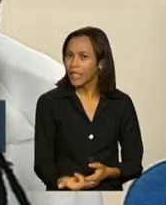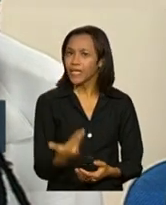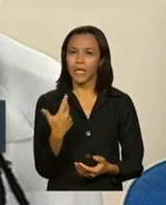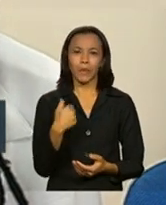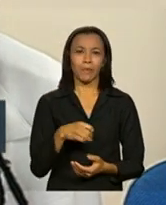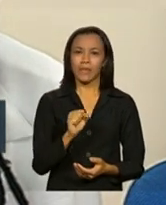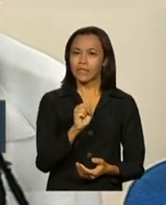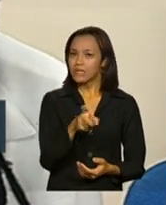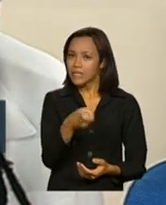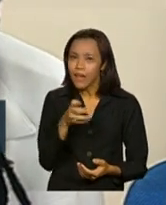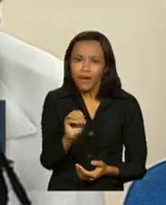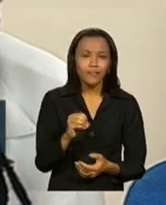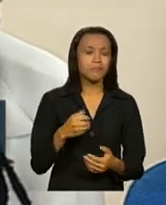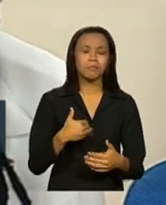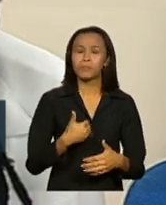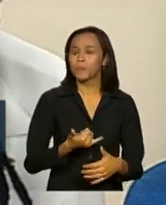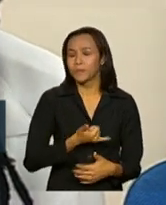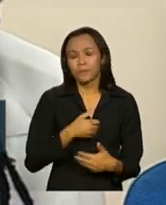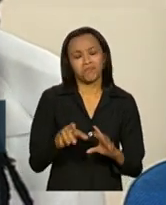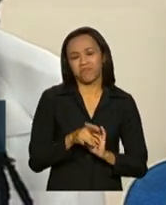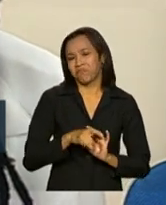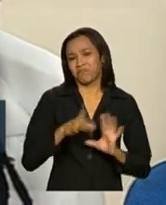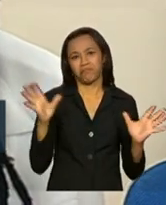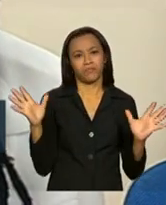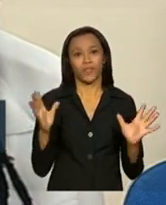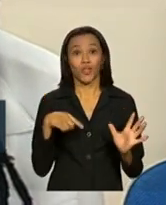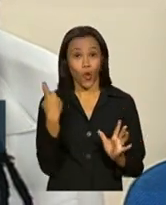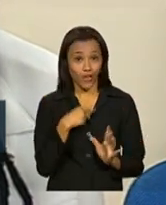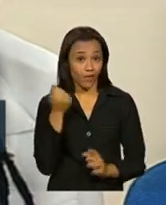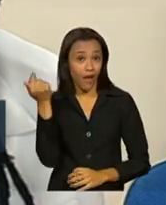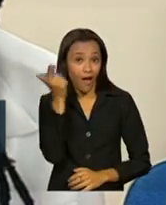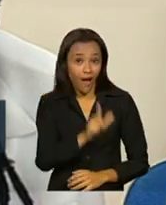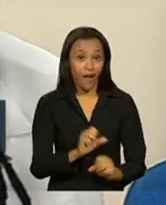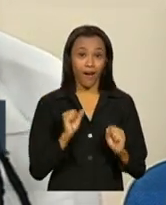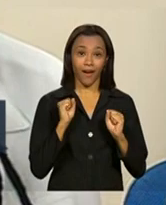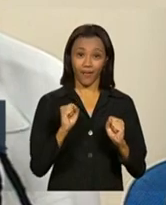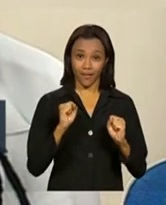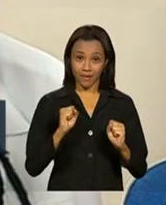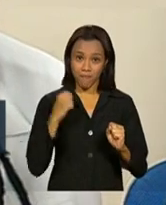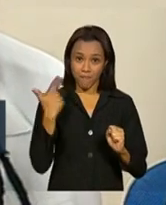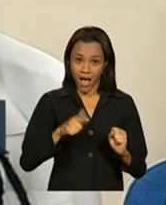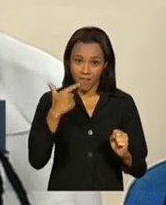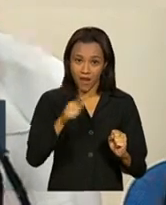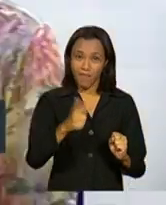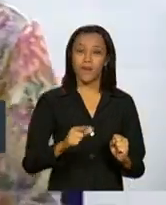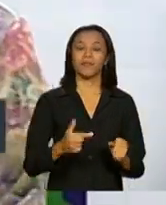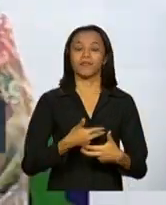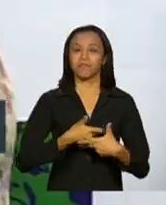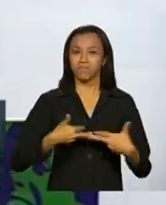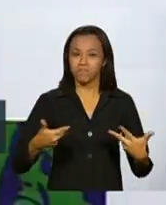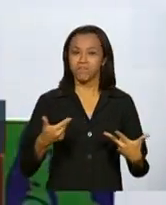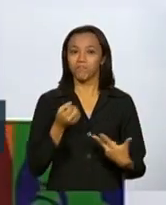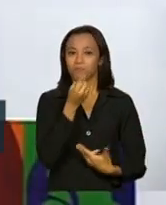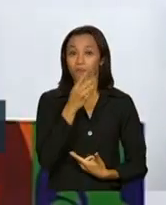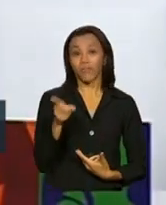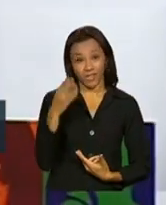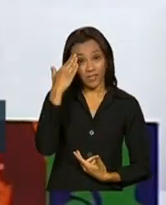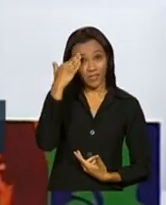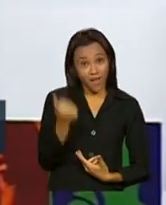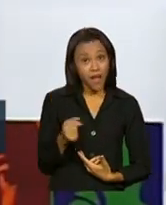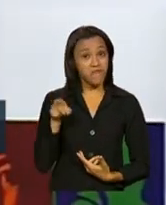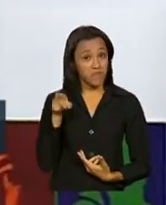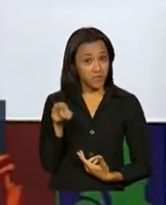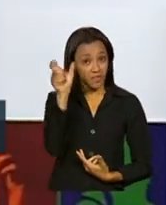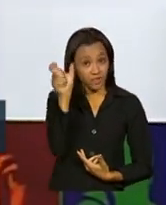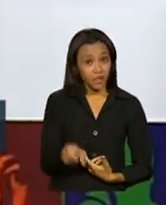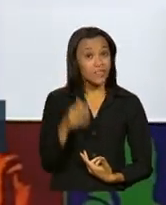sexual é só temos a ganhar né então você sabe disso e